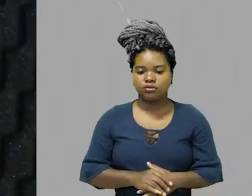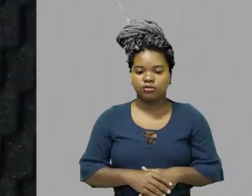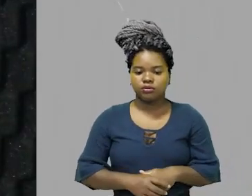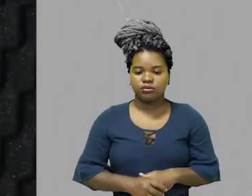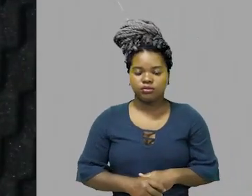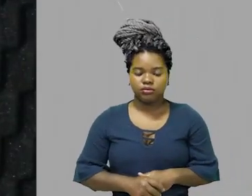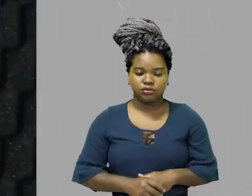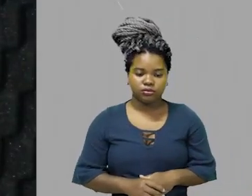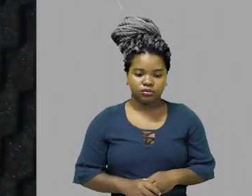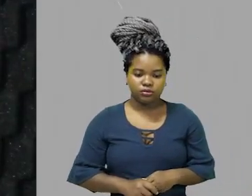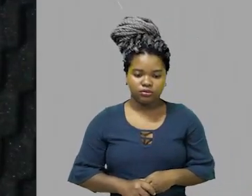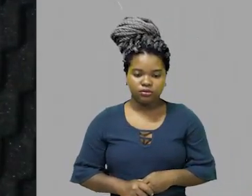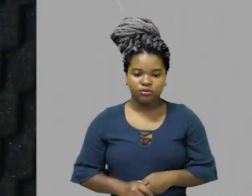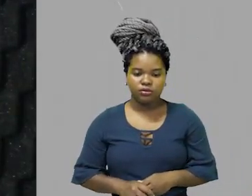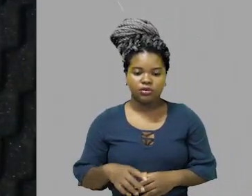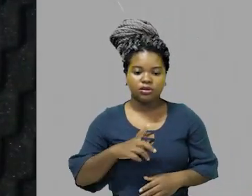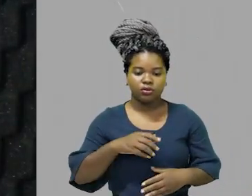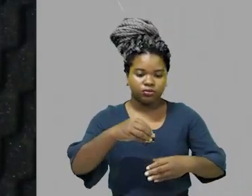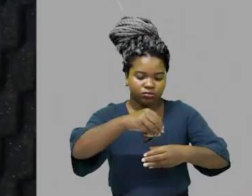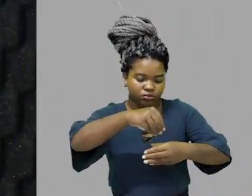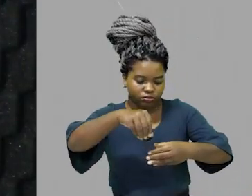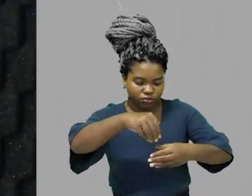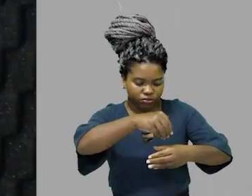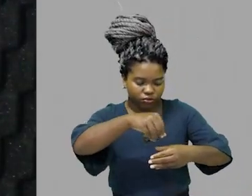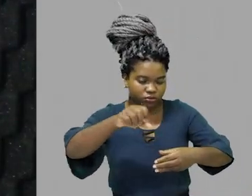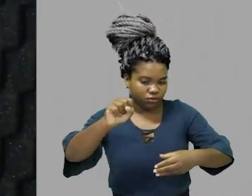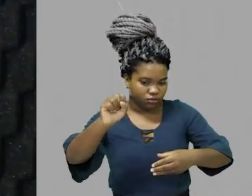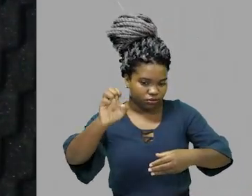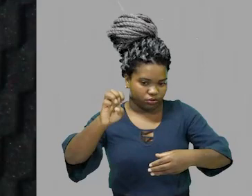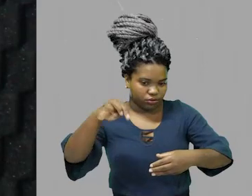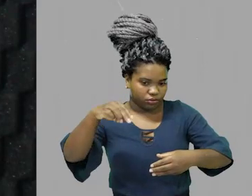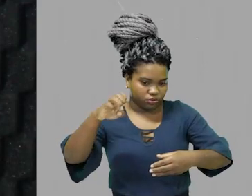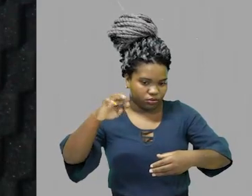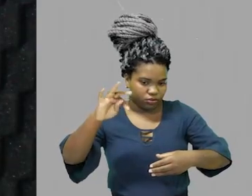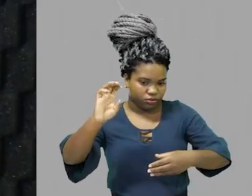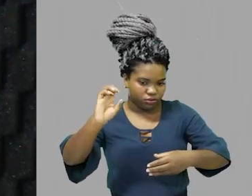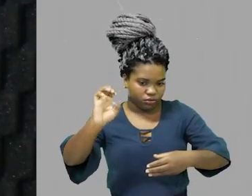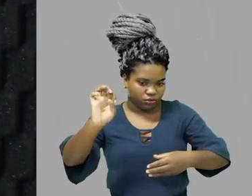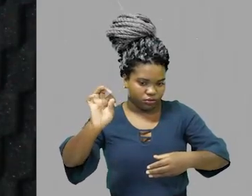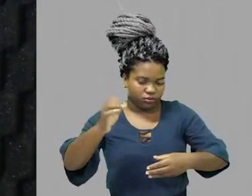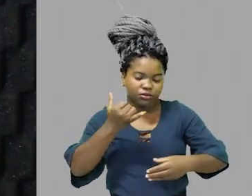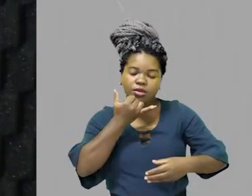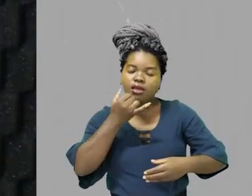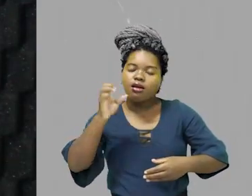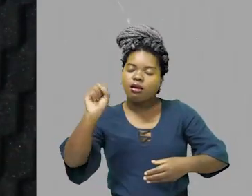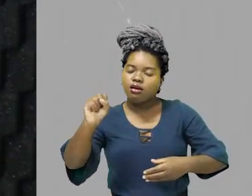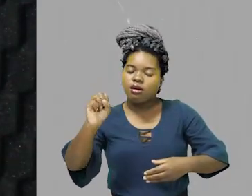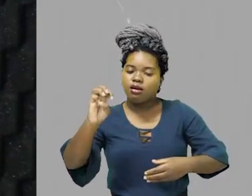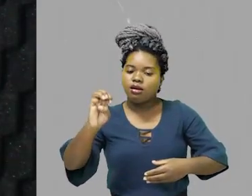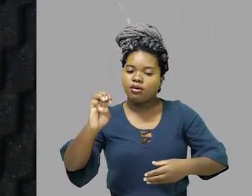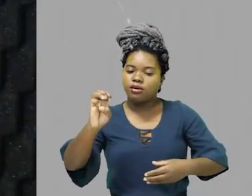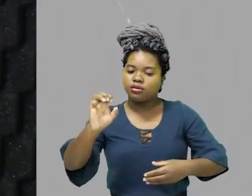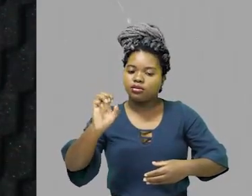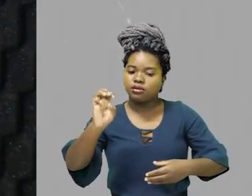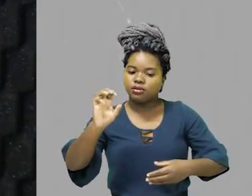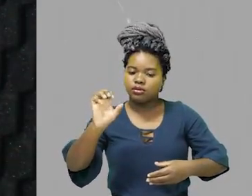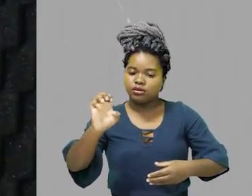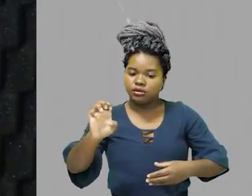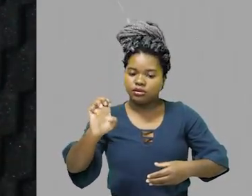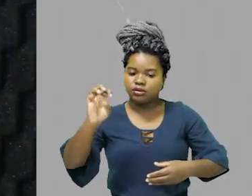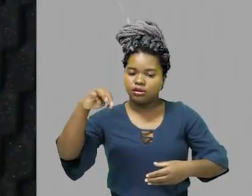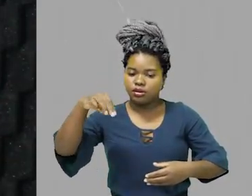semente, ela proporciona uma maior duração do embrião. Você já viu que a gente pode